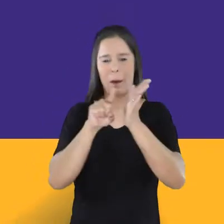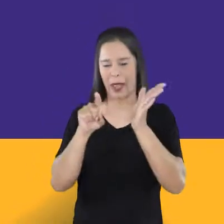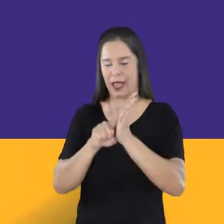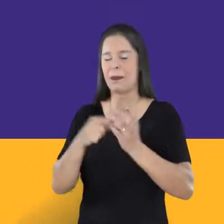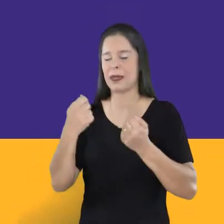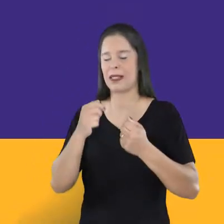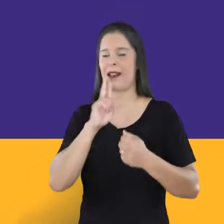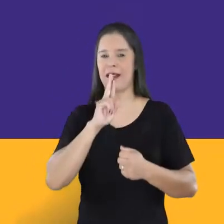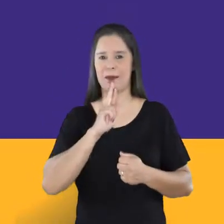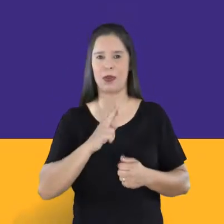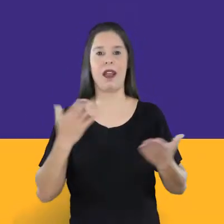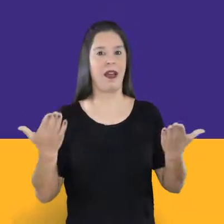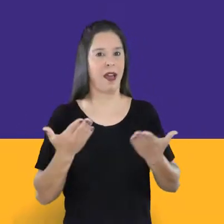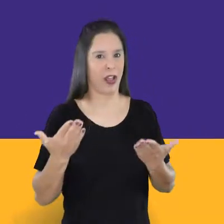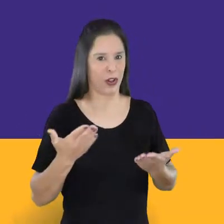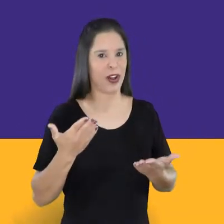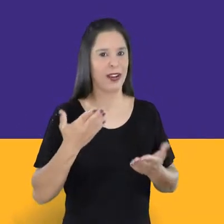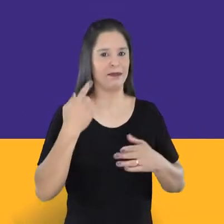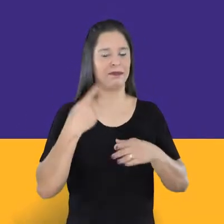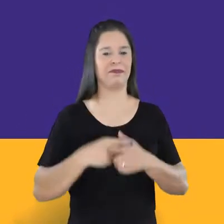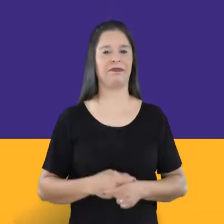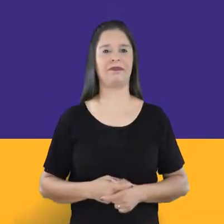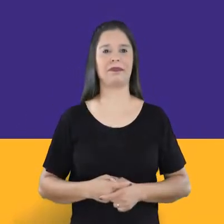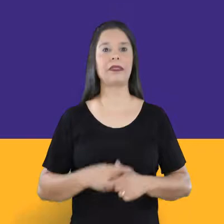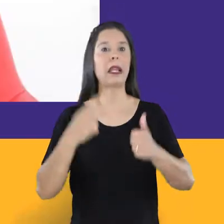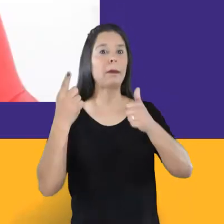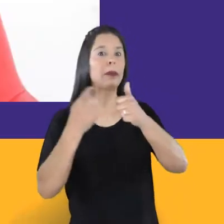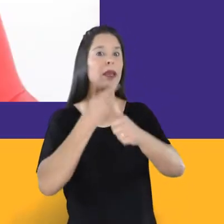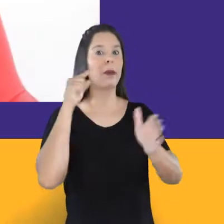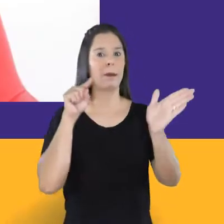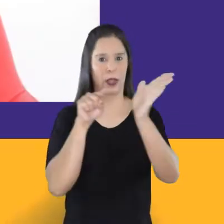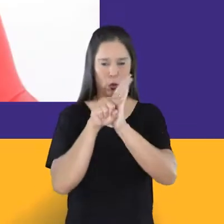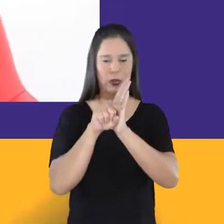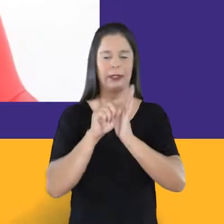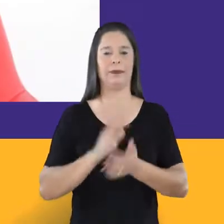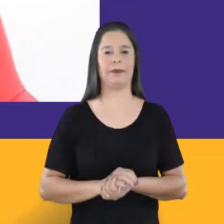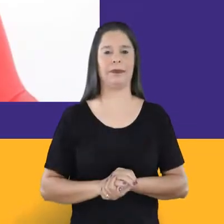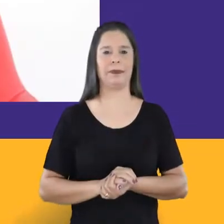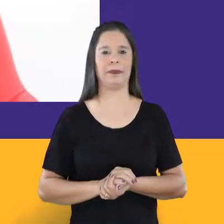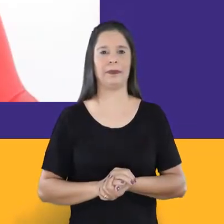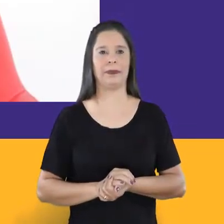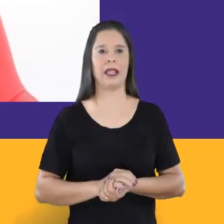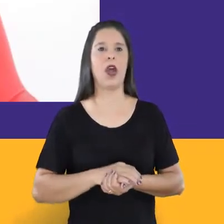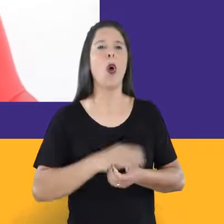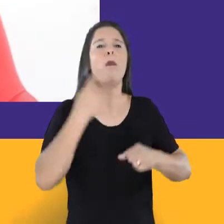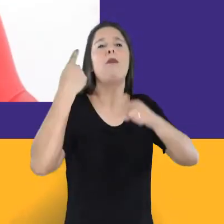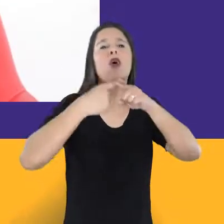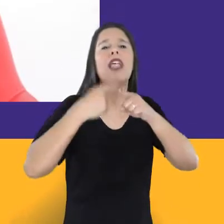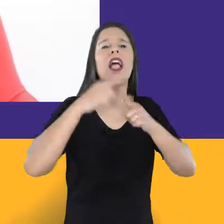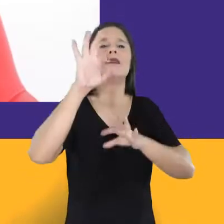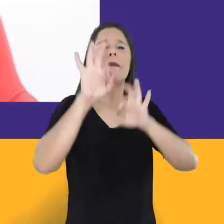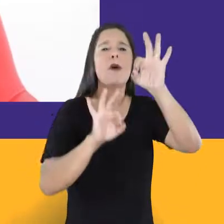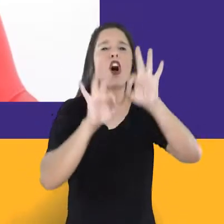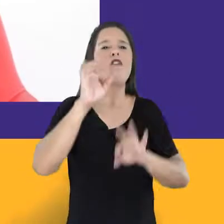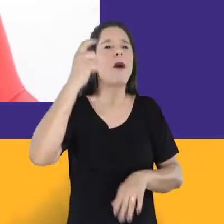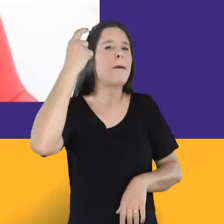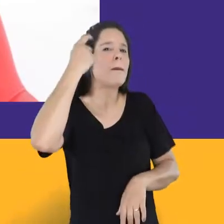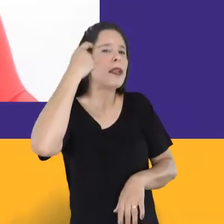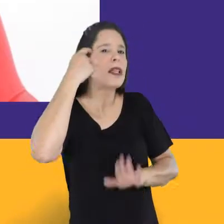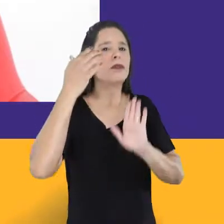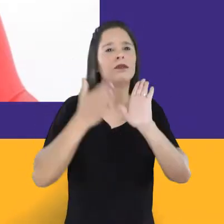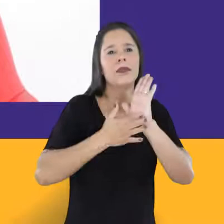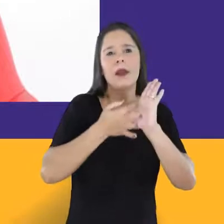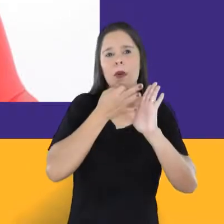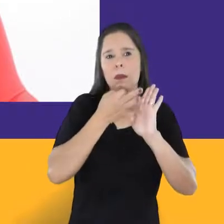aspectos vocês pensam que seria legal a gente abordar na justificativa? Bom, vamos pensar então primeiro nas perguntas que a gente tem que responder